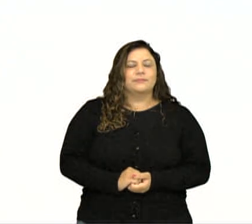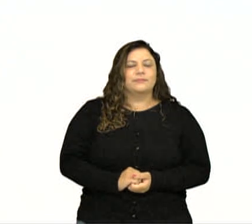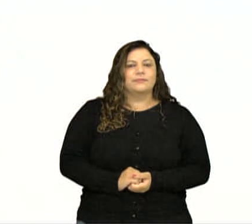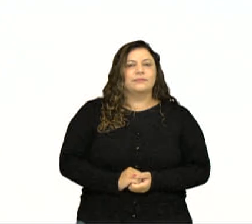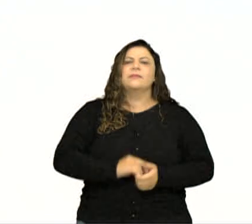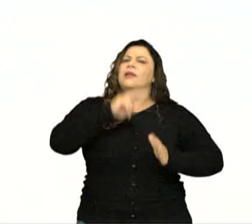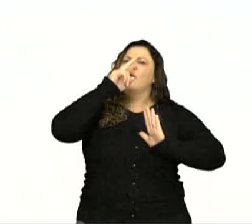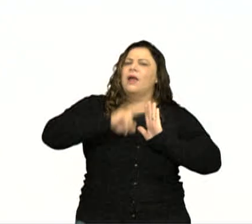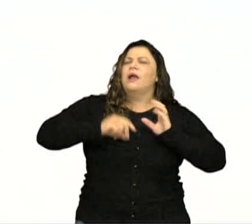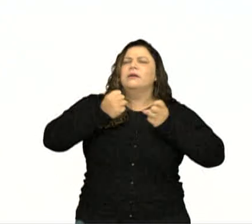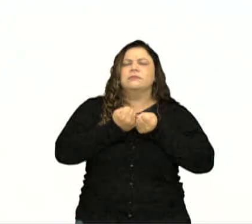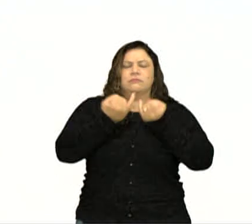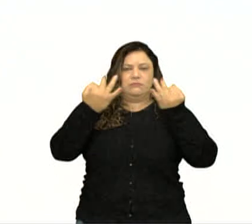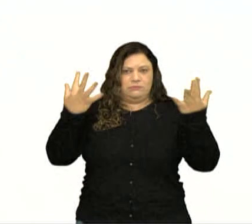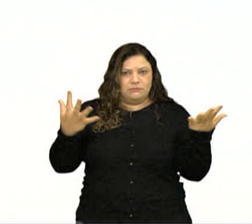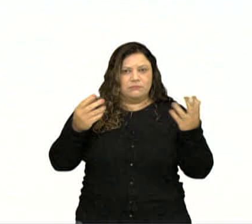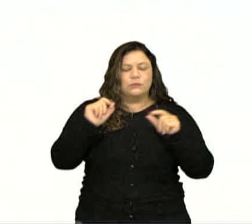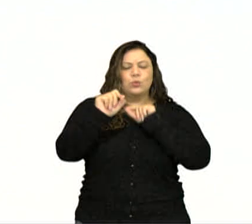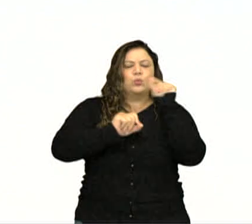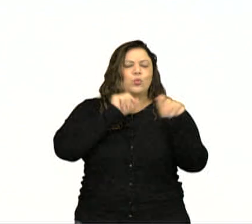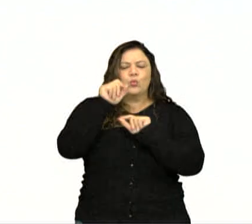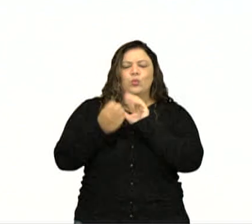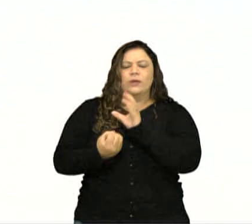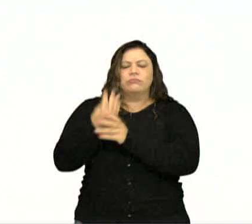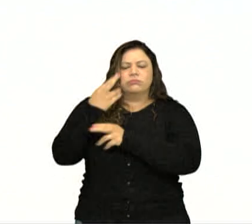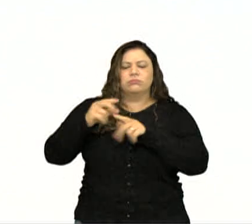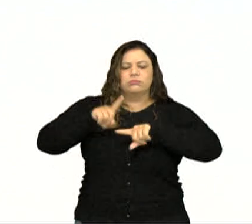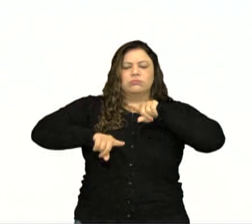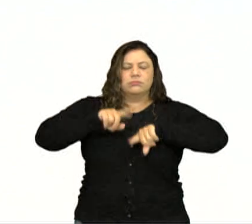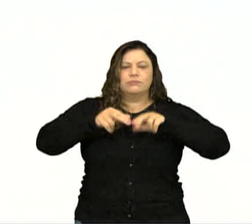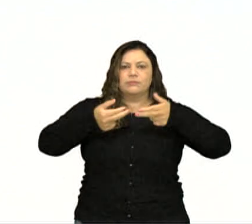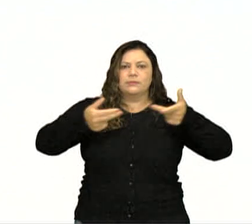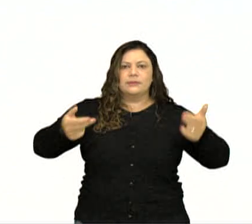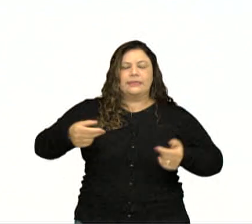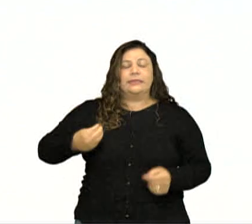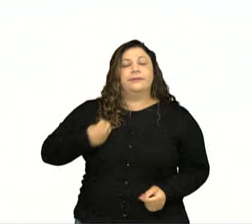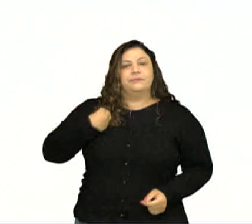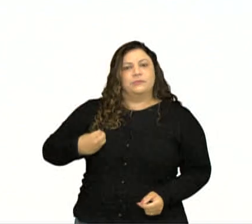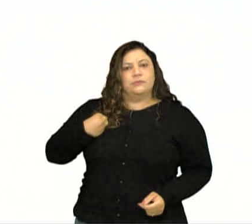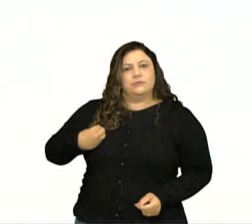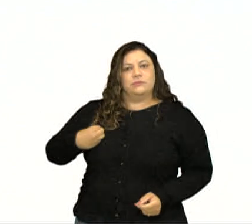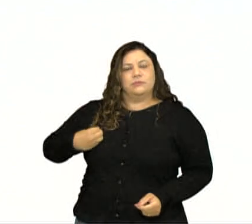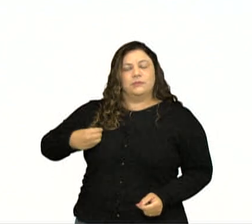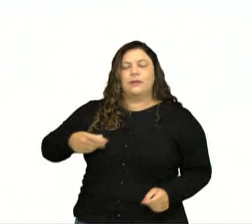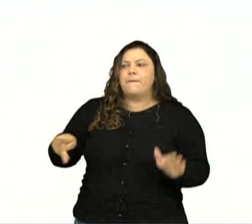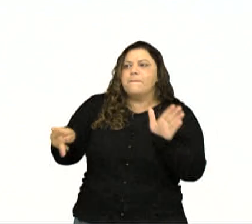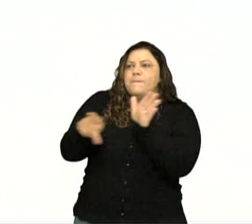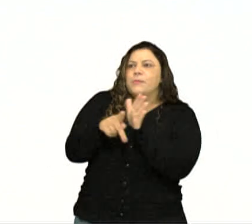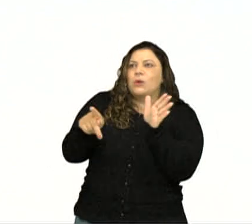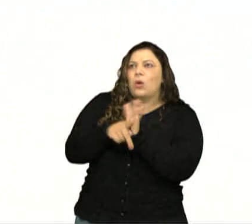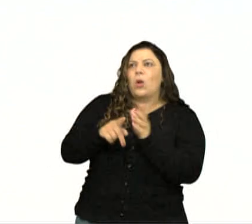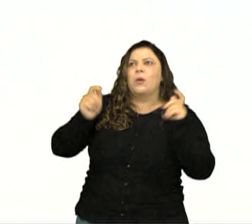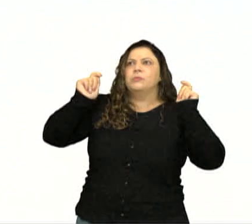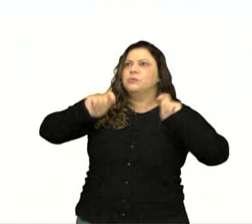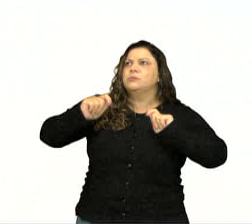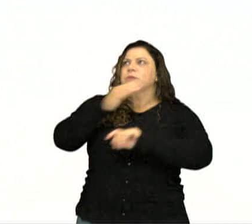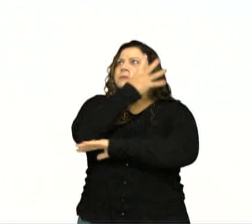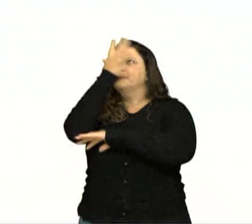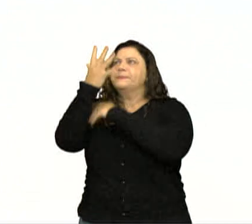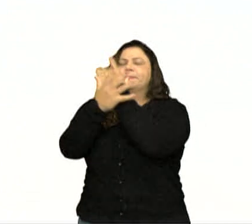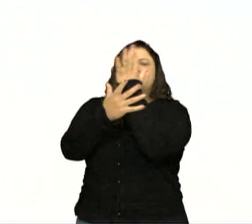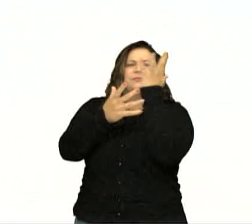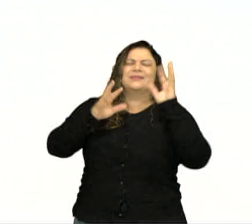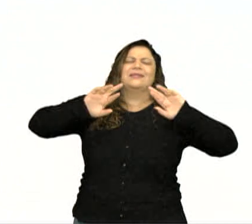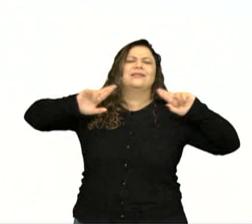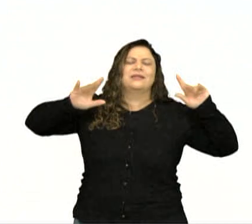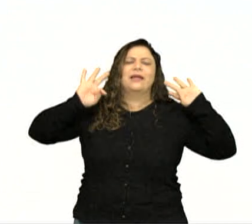livre a coisa que existe exclusivamente pela necessidade de sua natureza e que por si só é